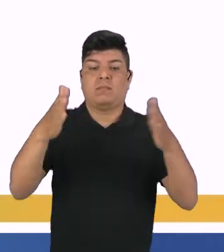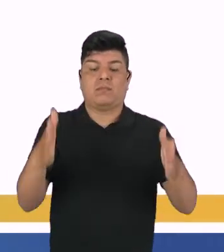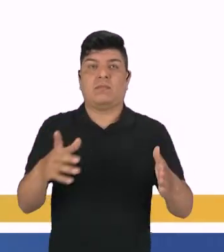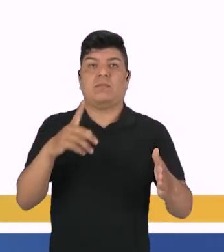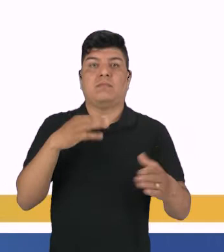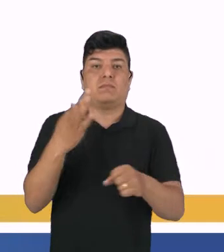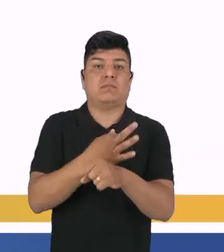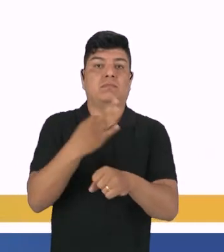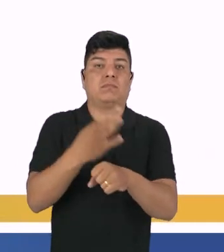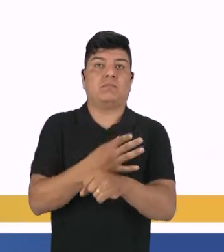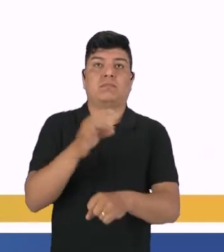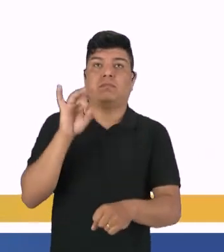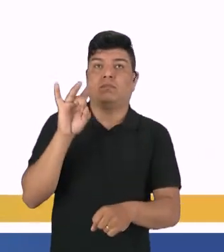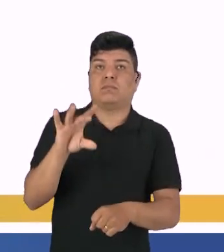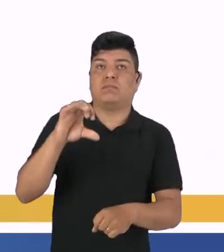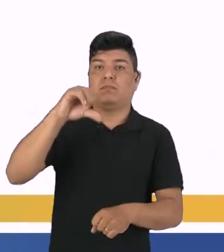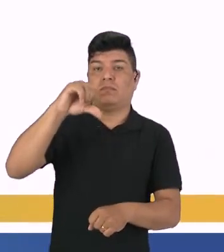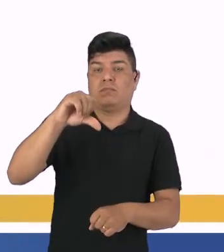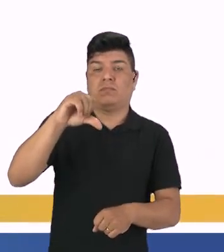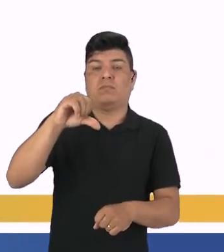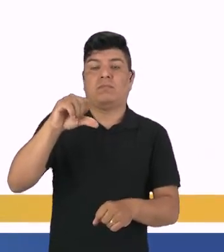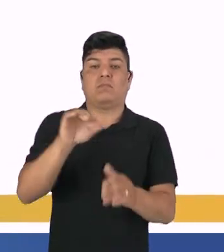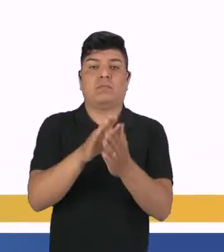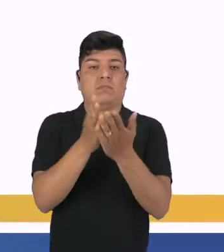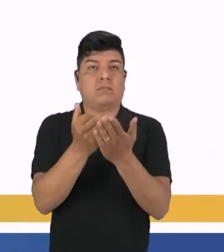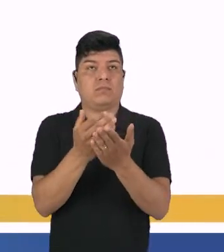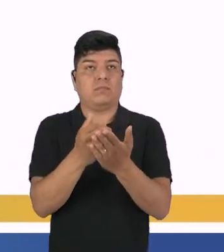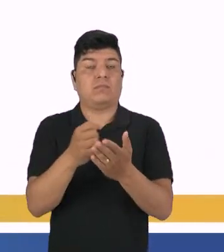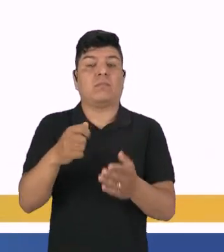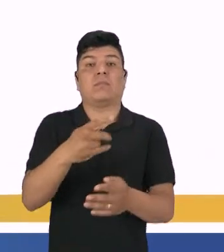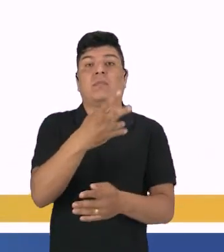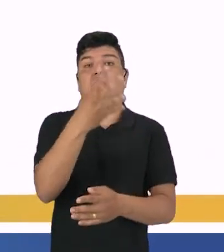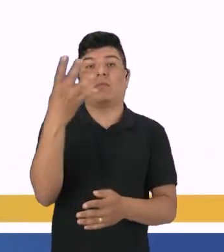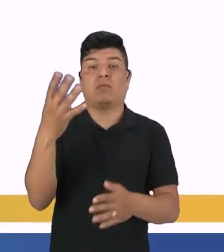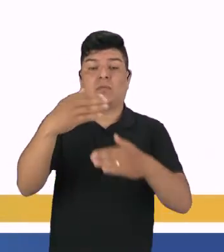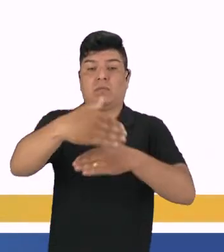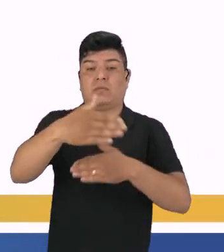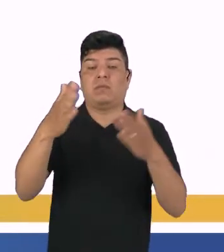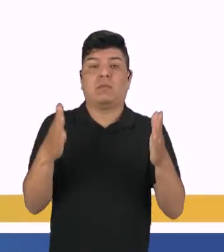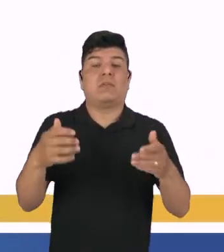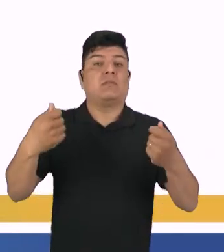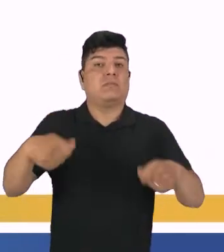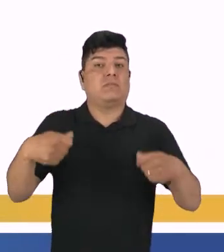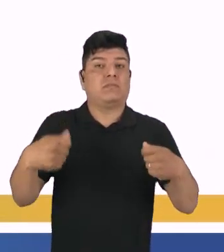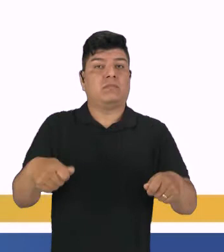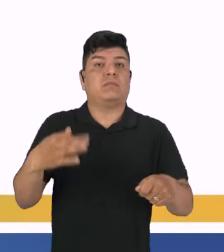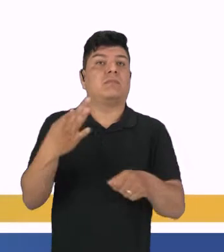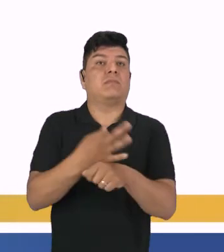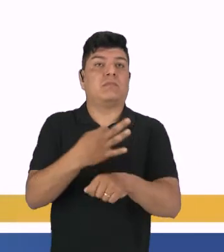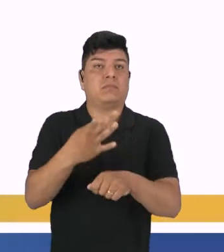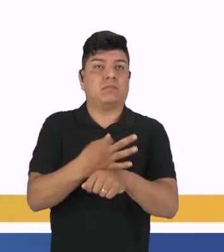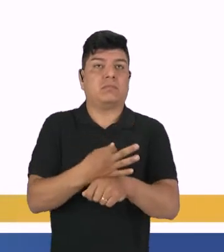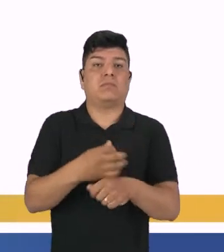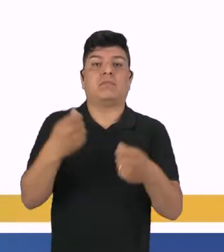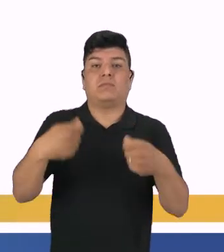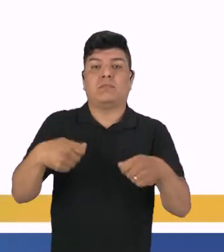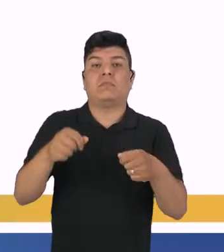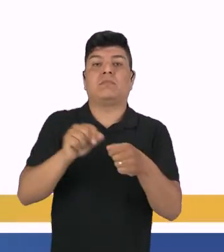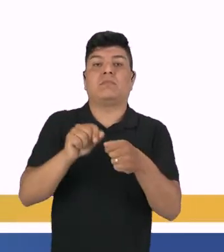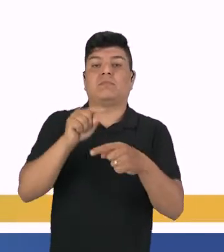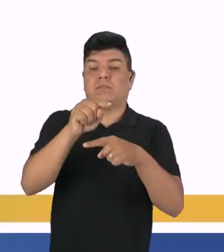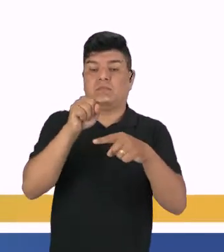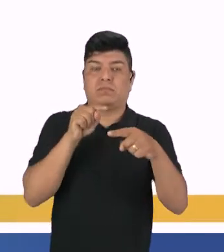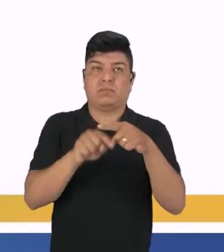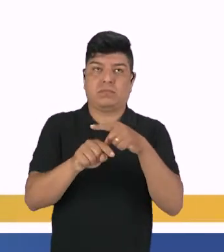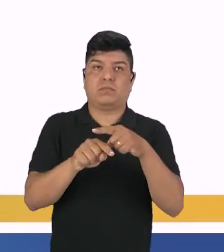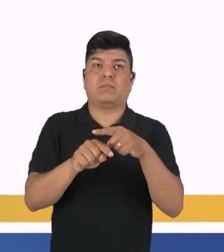Quantas caixas serão necessárias? Então, o que eu vou precisar nesse problema? Eu preciso fazer uma divisão,